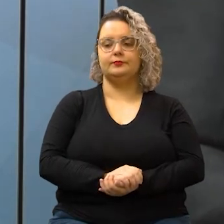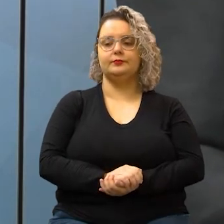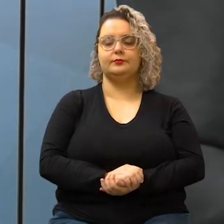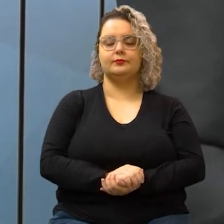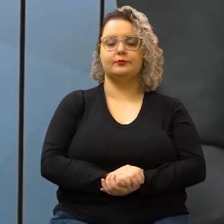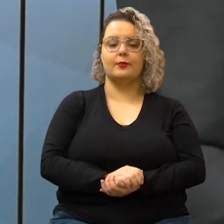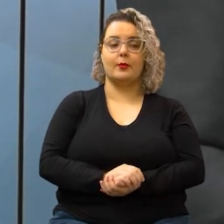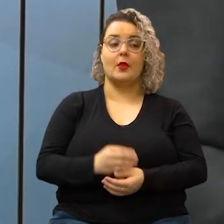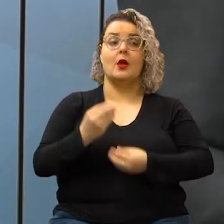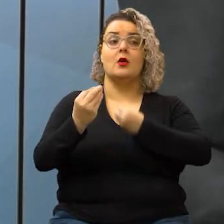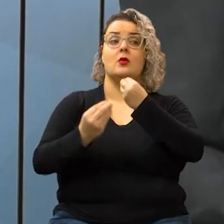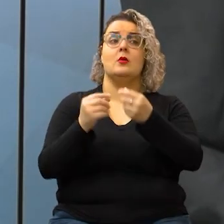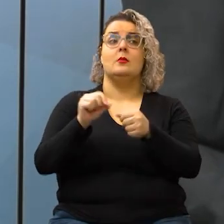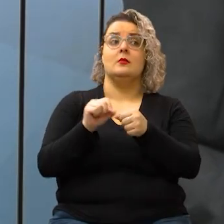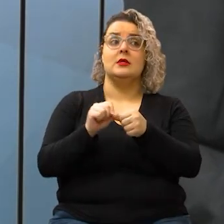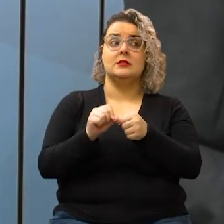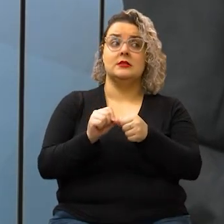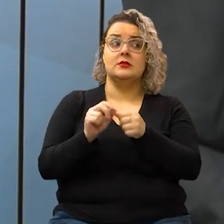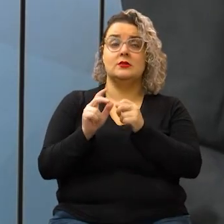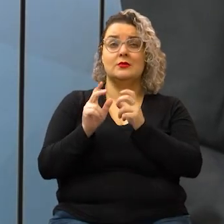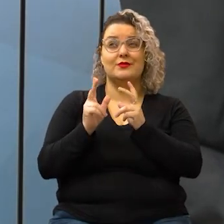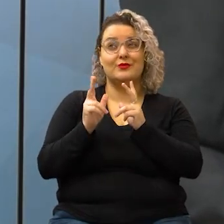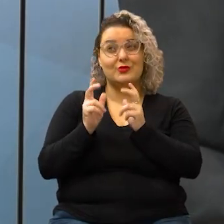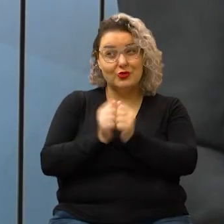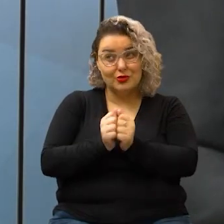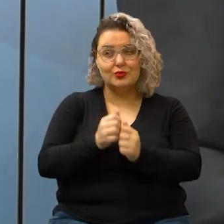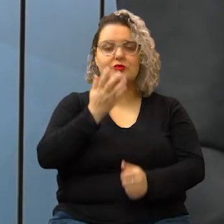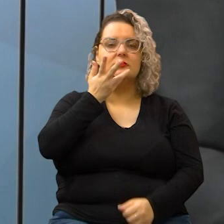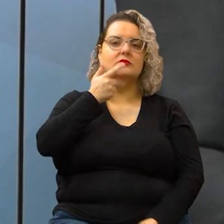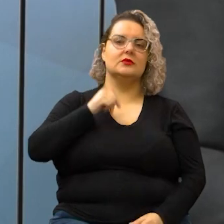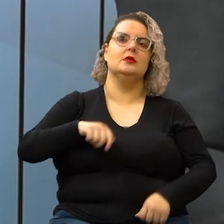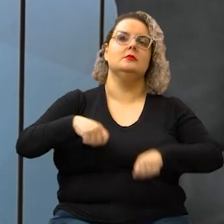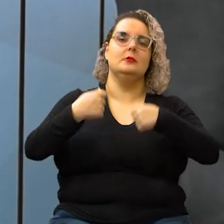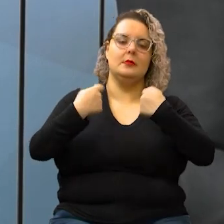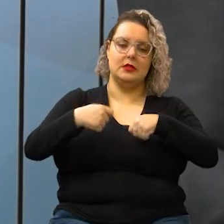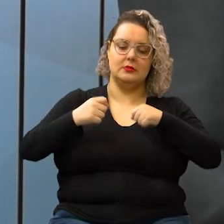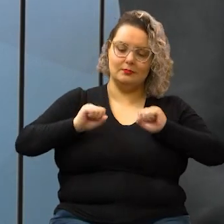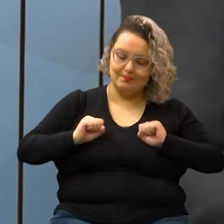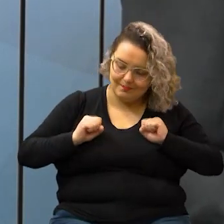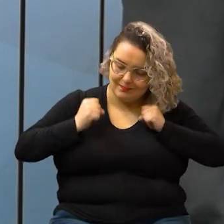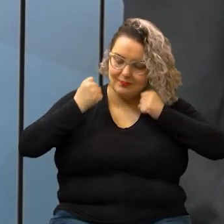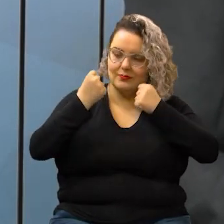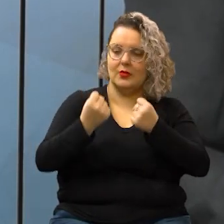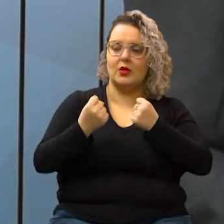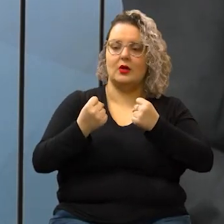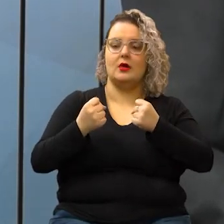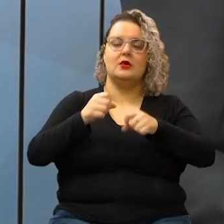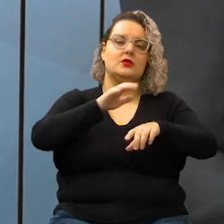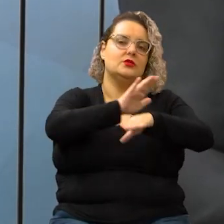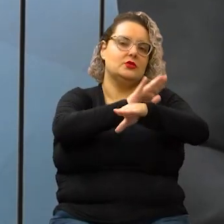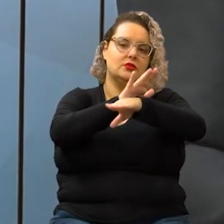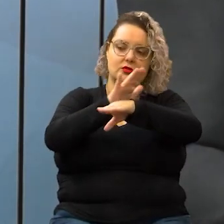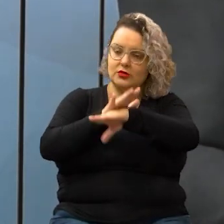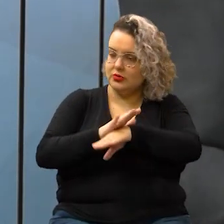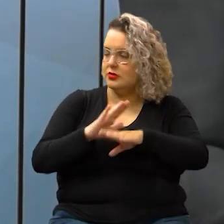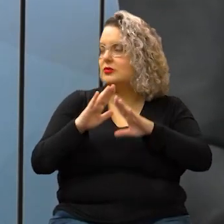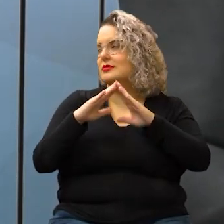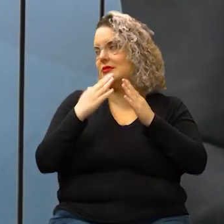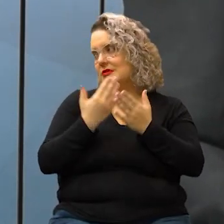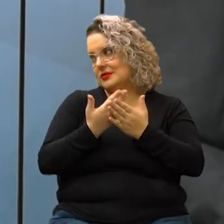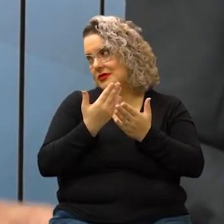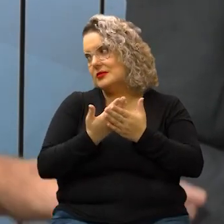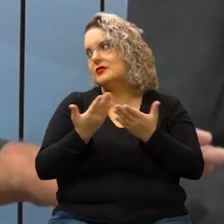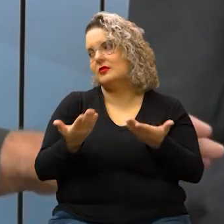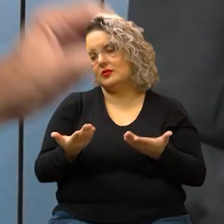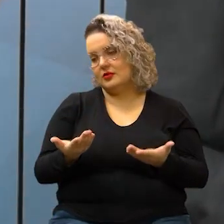Como fazer isso com as crianças, eu acho que a gente precisa de um esforço forte assim de cooperação também das escolas, né?